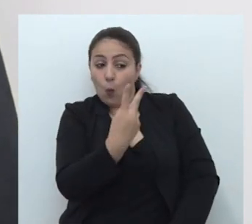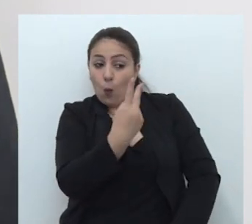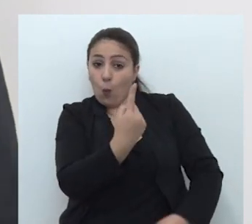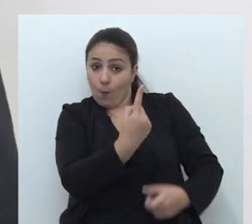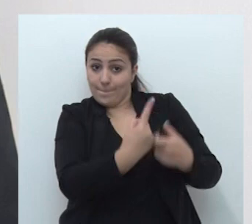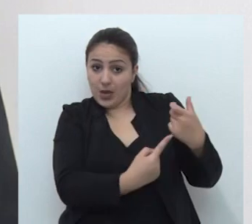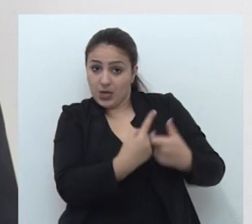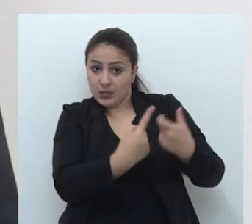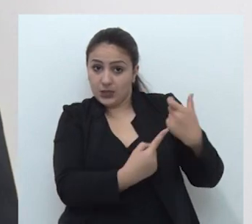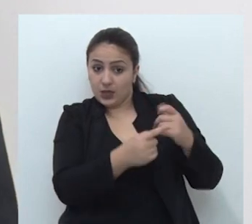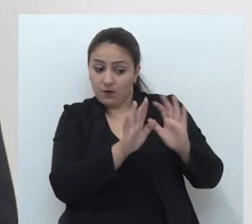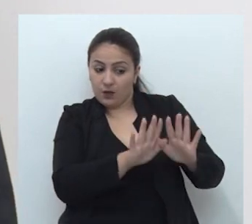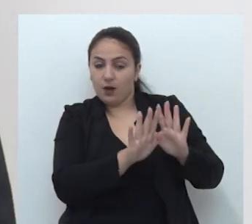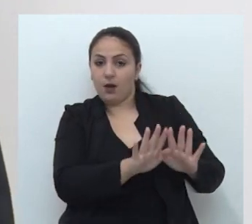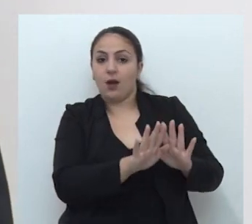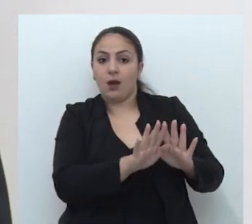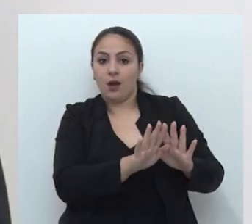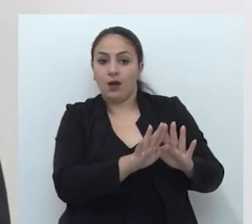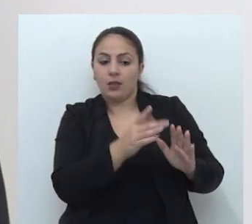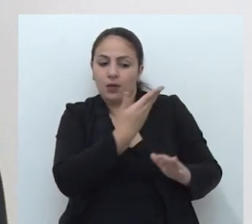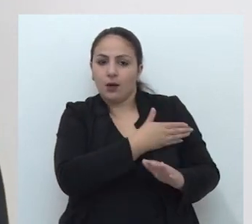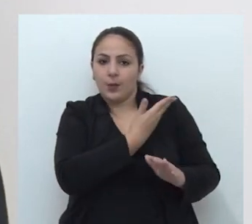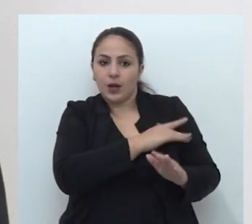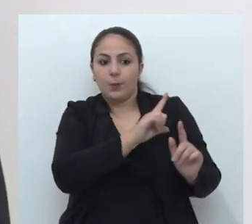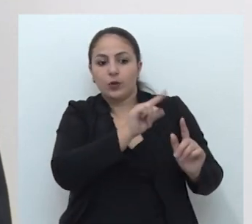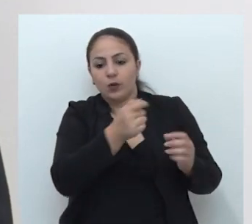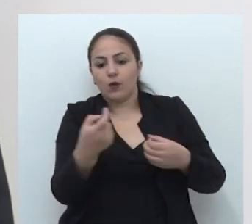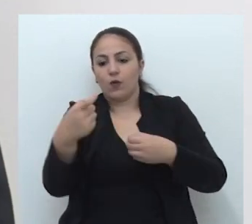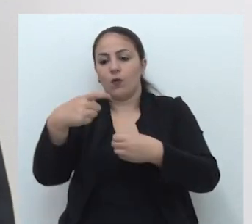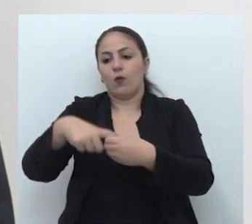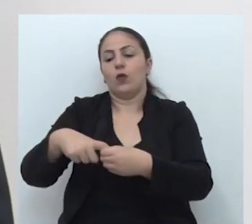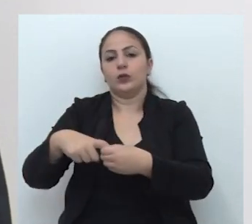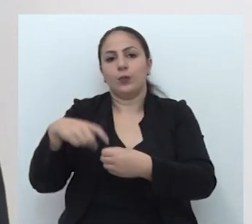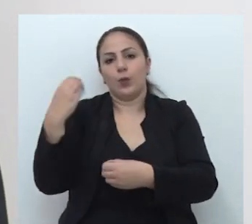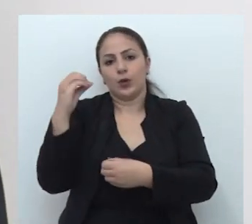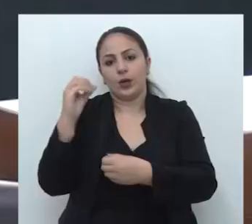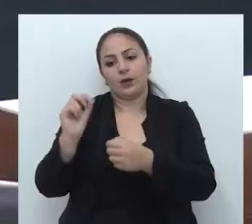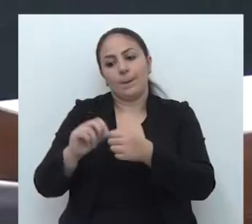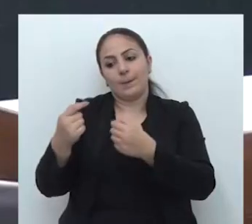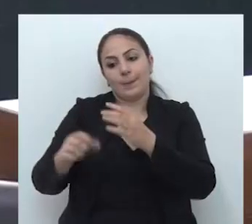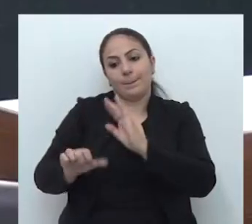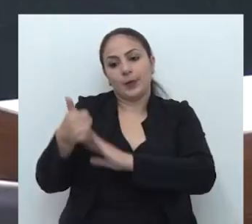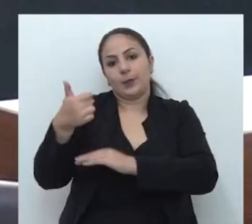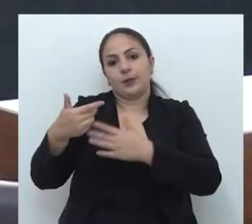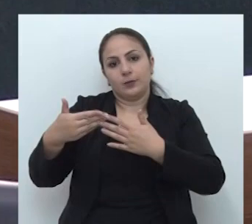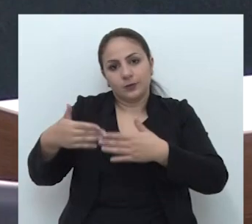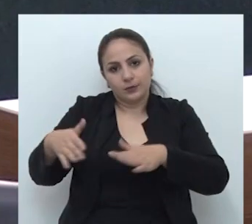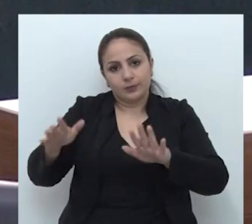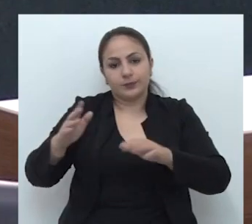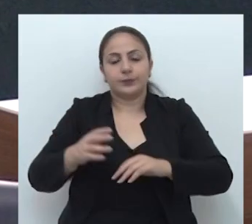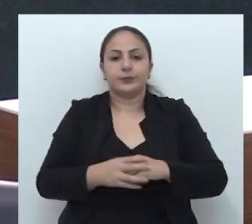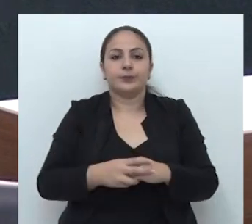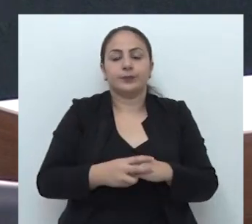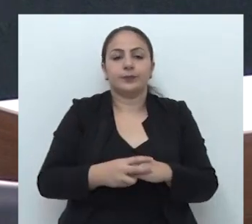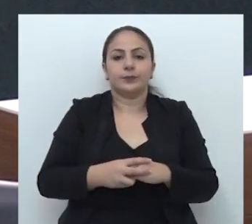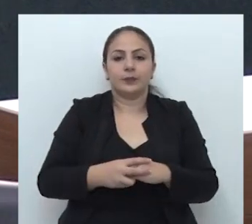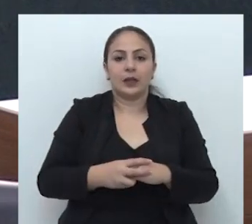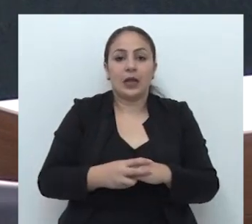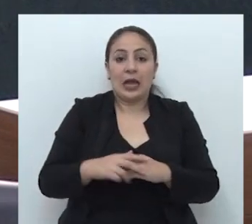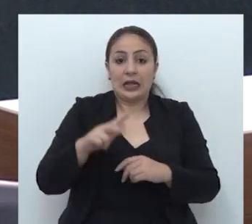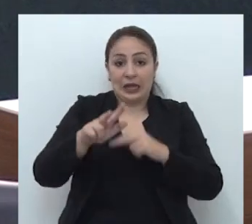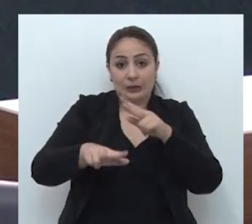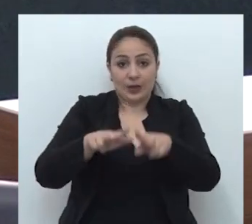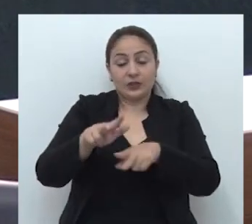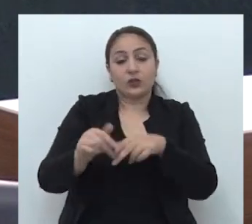eles retornarem para Porto Alegre, nós vamos então abrir ali a primeira unidade, né? Em 3 Passos, a iniciativa já